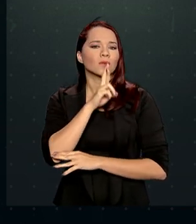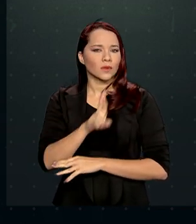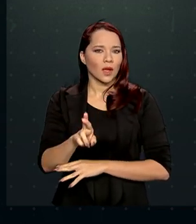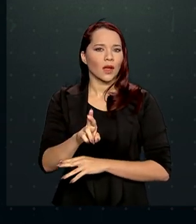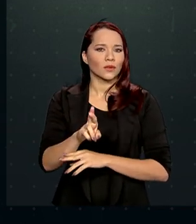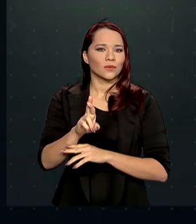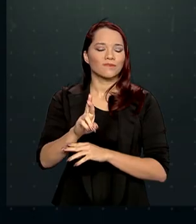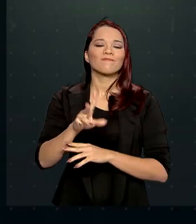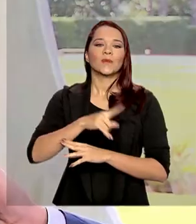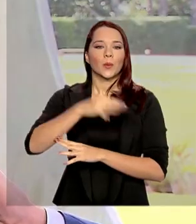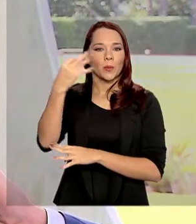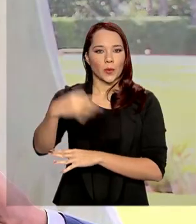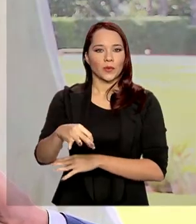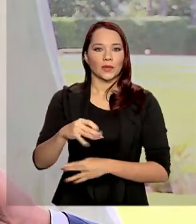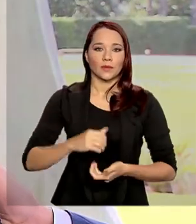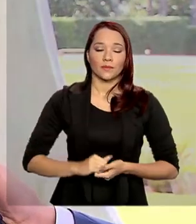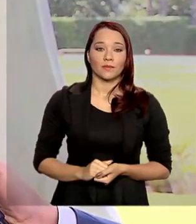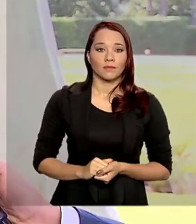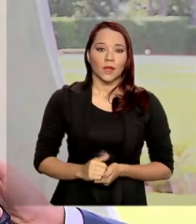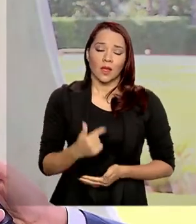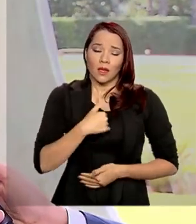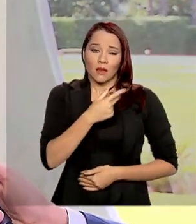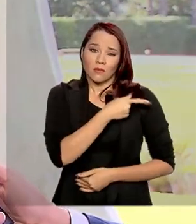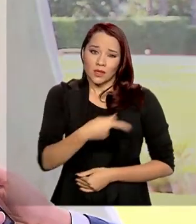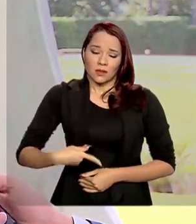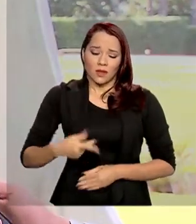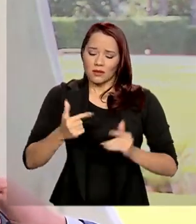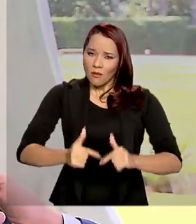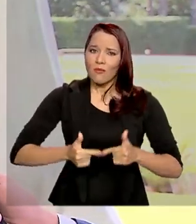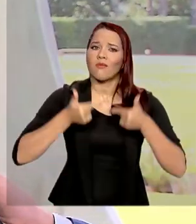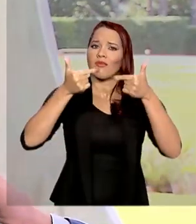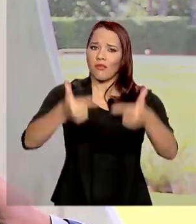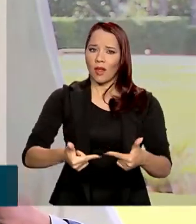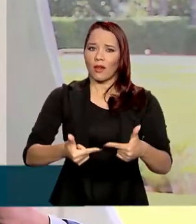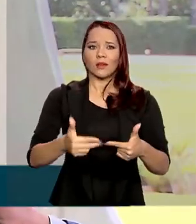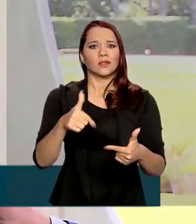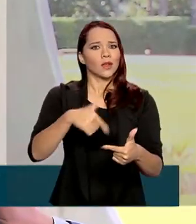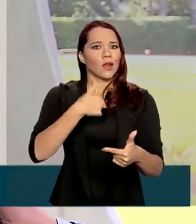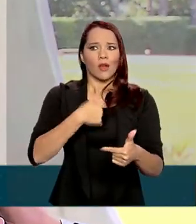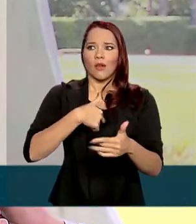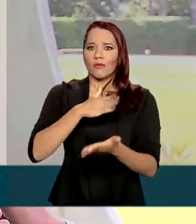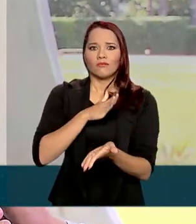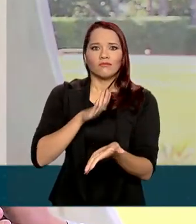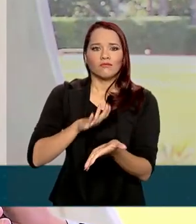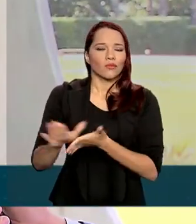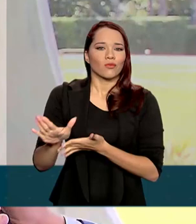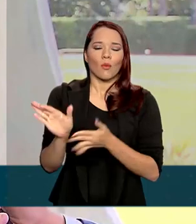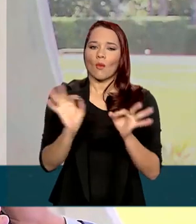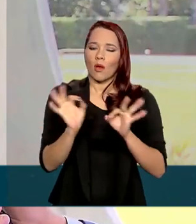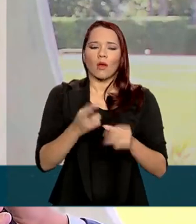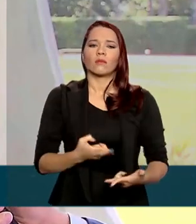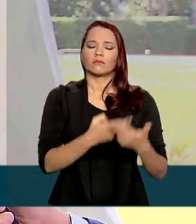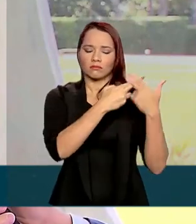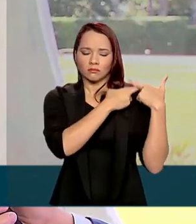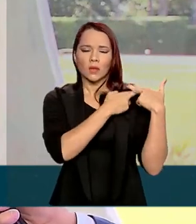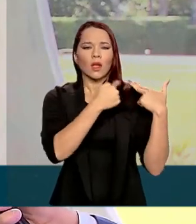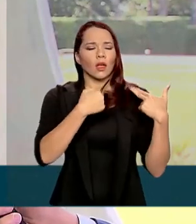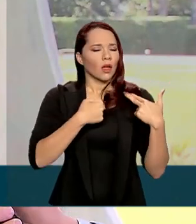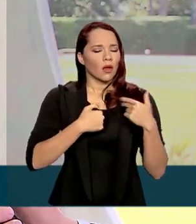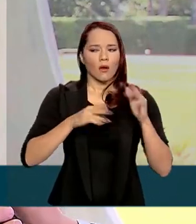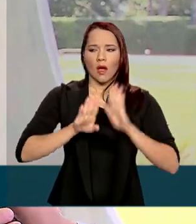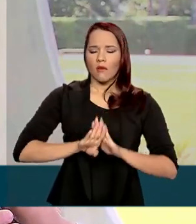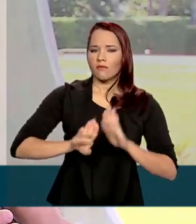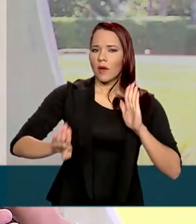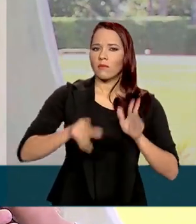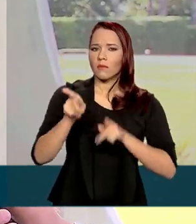resultado foi positivo eu sou prova república só na frente de combate eu não fujo a minha responsabilidade nem me